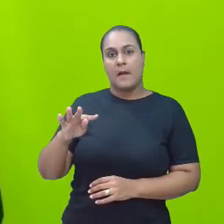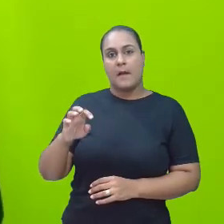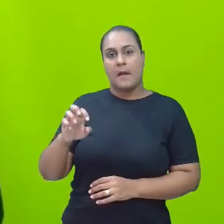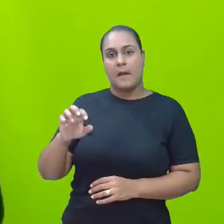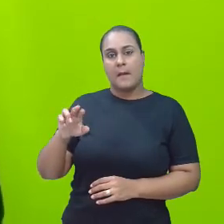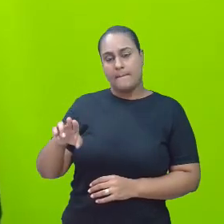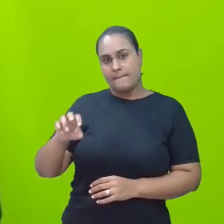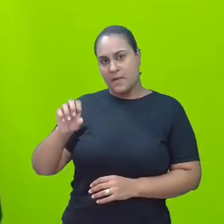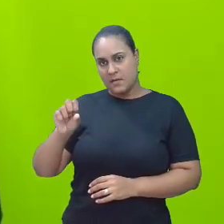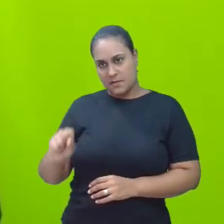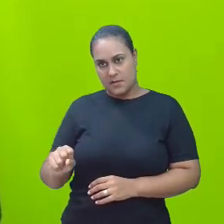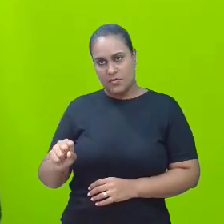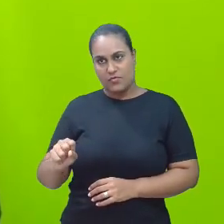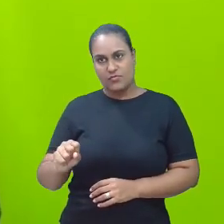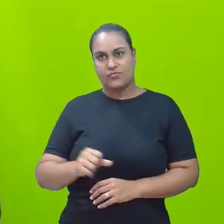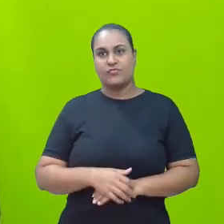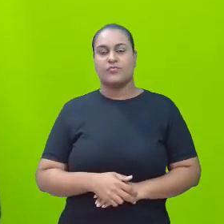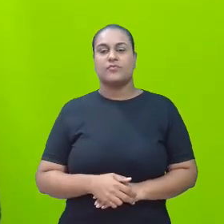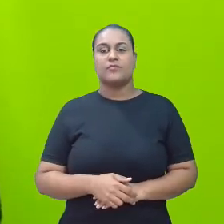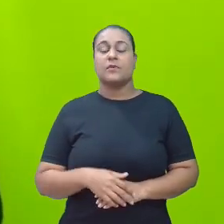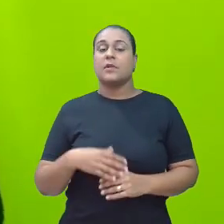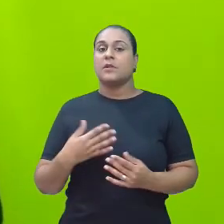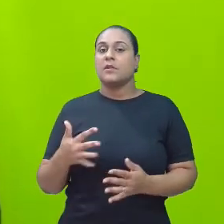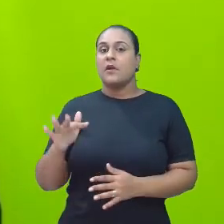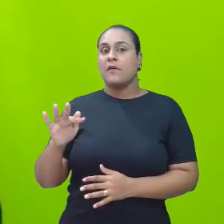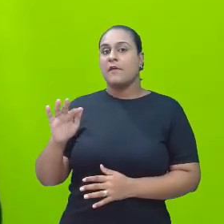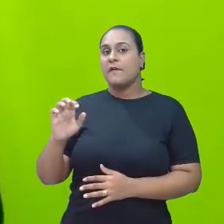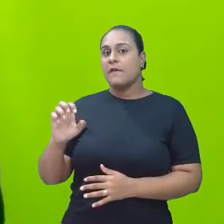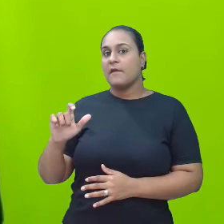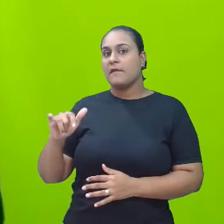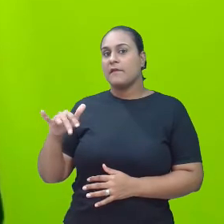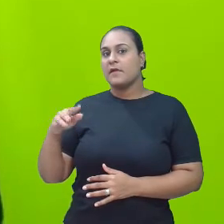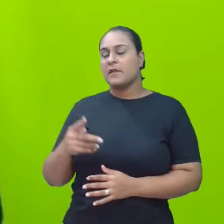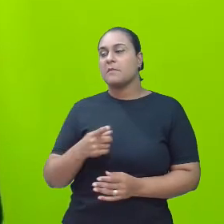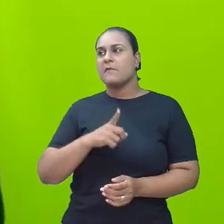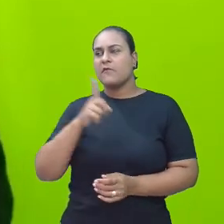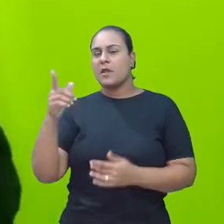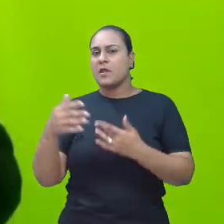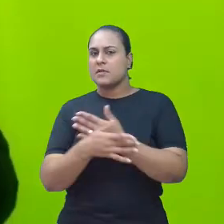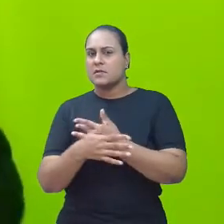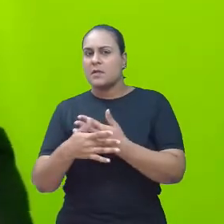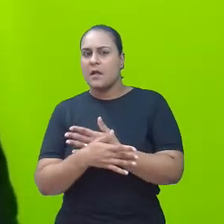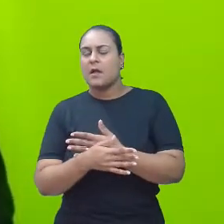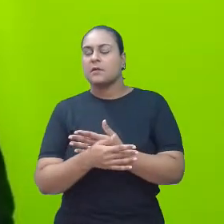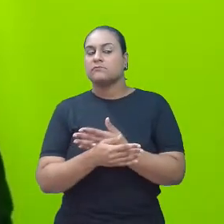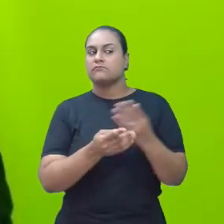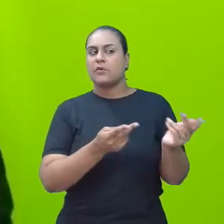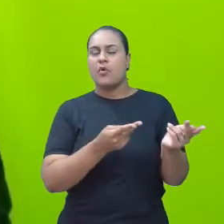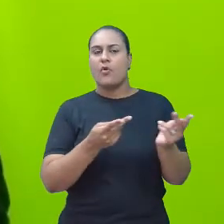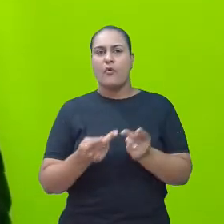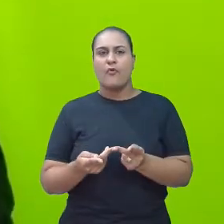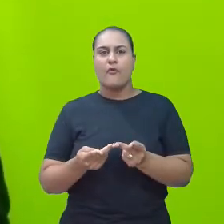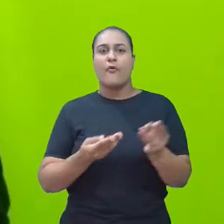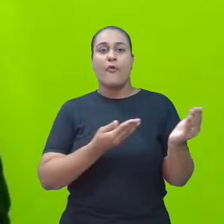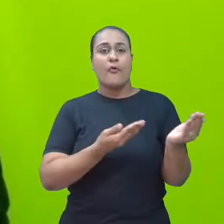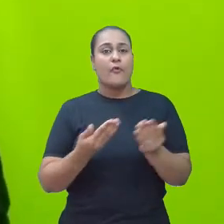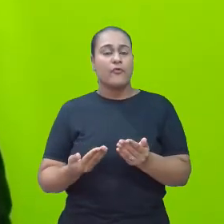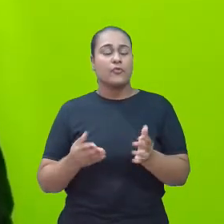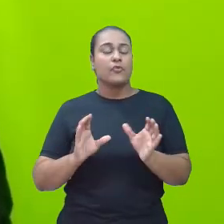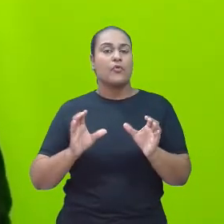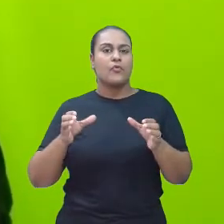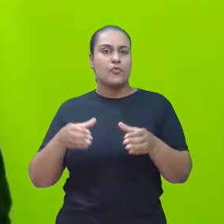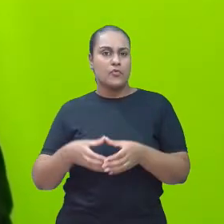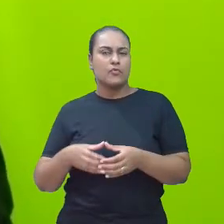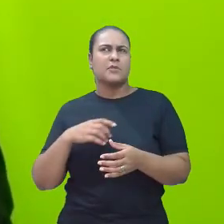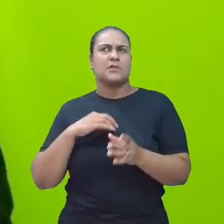Andarilhos, de Filipe Botelho. Então o Filipe foi a Surubim e convidou o nosso grupo, né? Ele já tinha feito um trabalho com a gente, umas